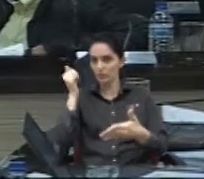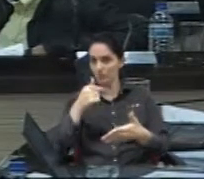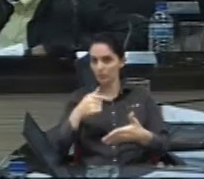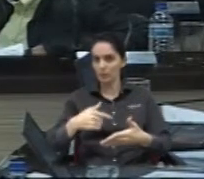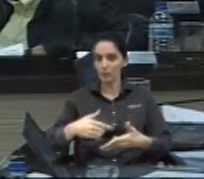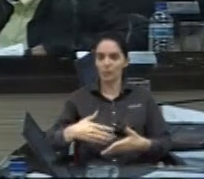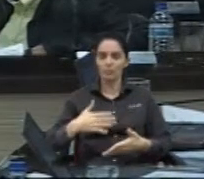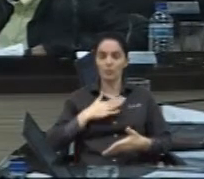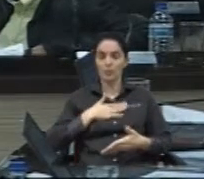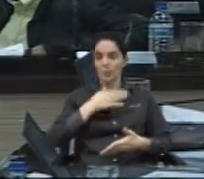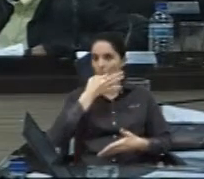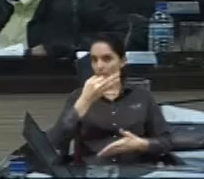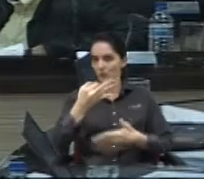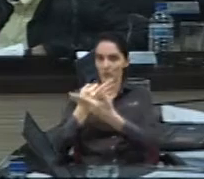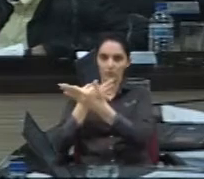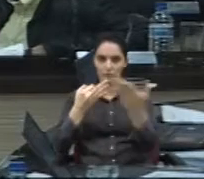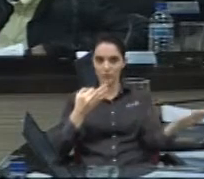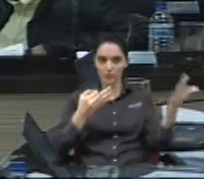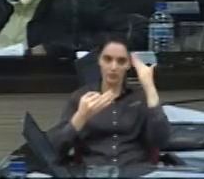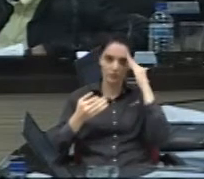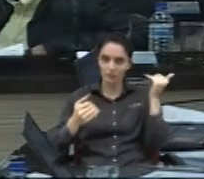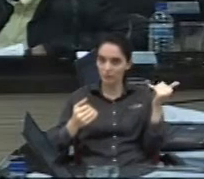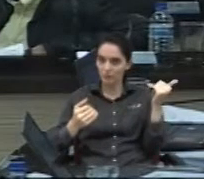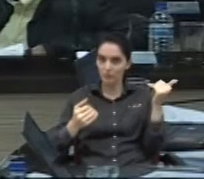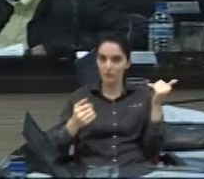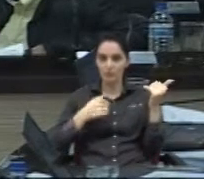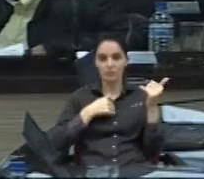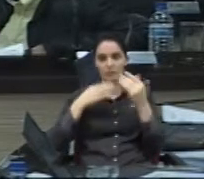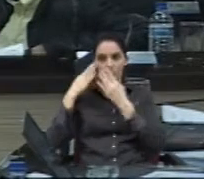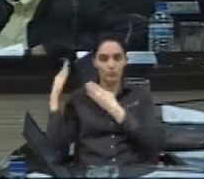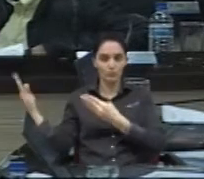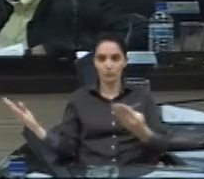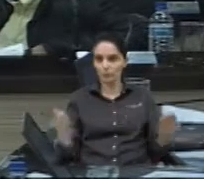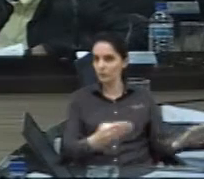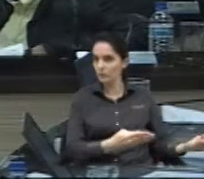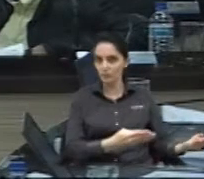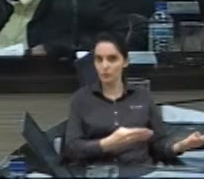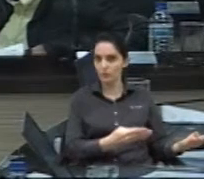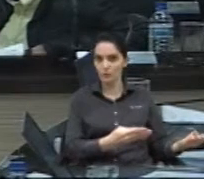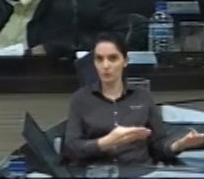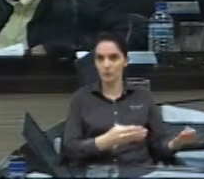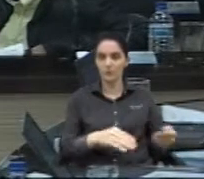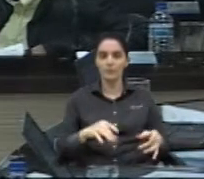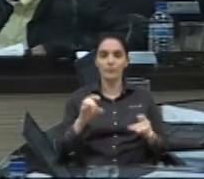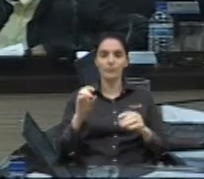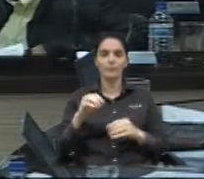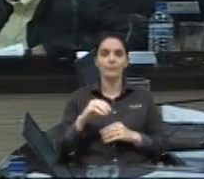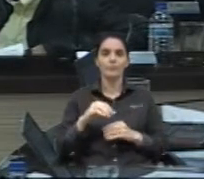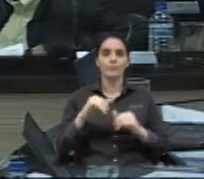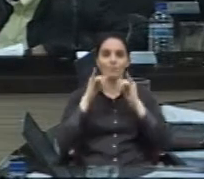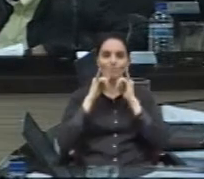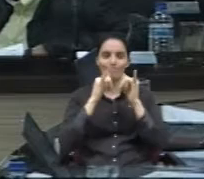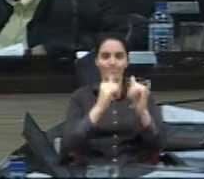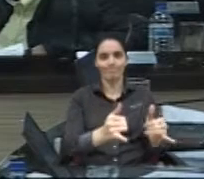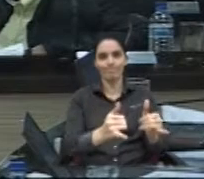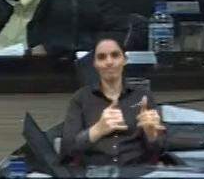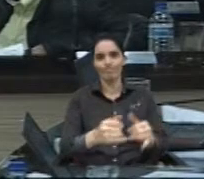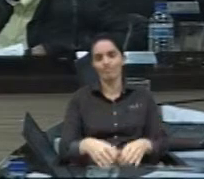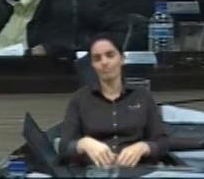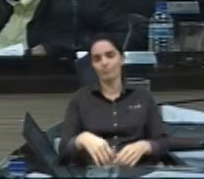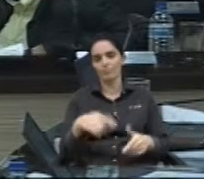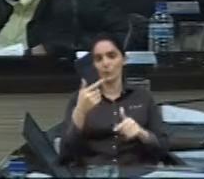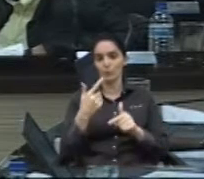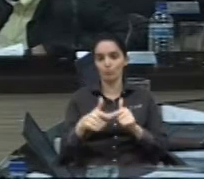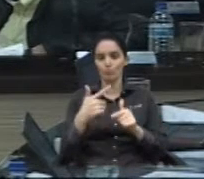política. E eu não estaria aqui fazendo o convite de um sarau se não fosse o sarau para denunciar essa situação que acontece no nosso